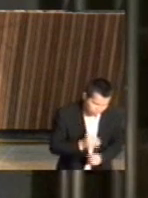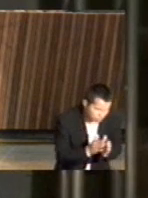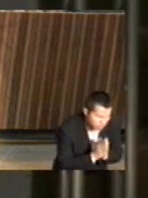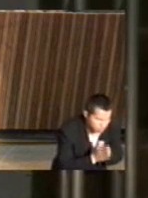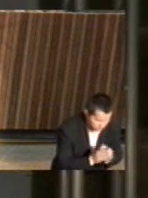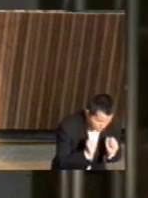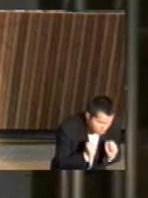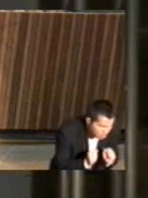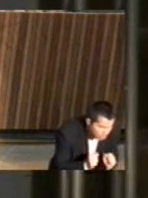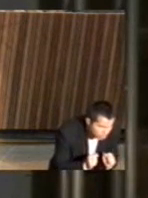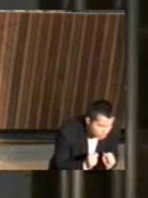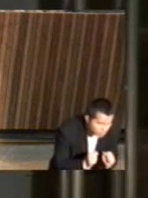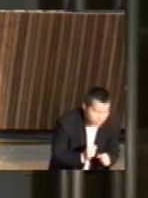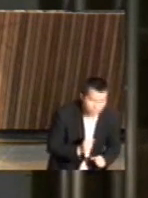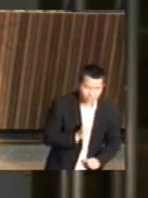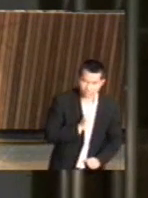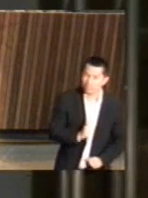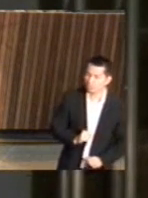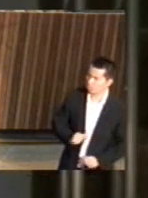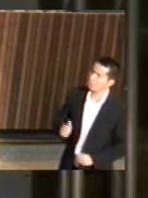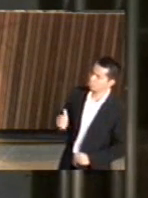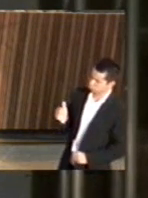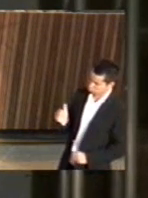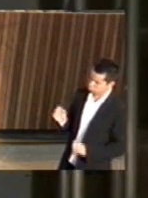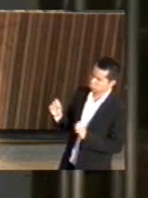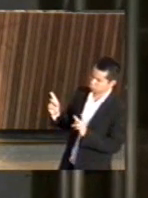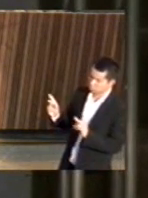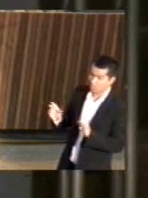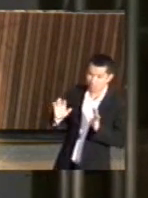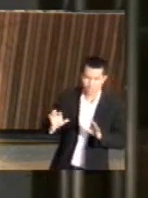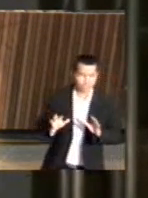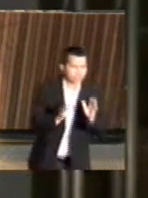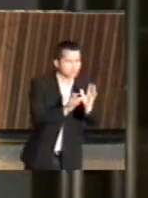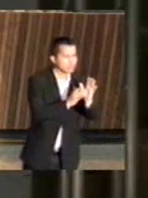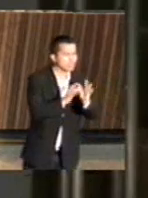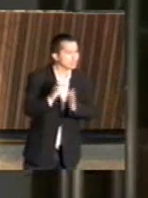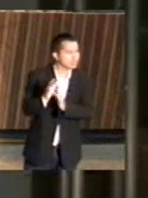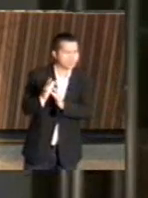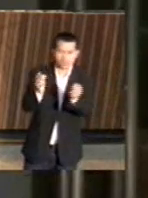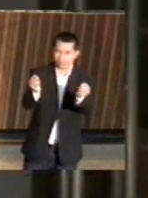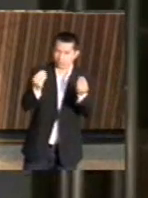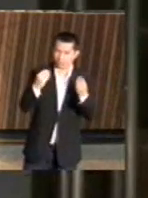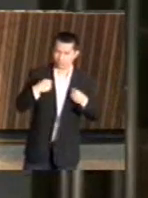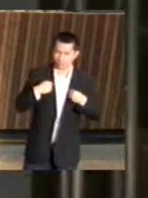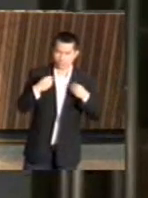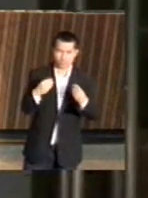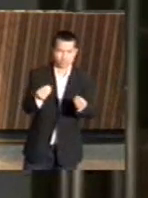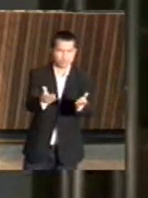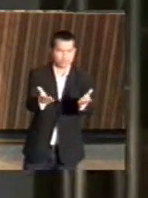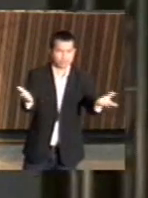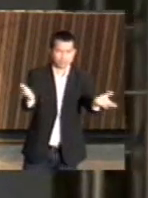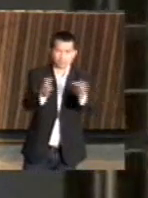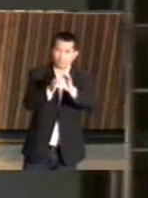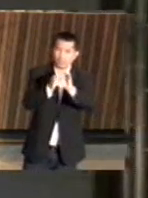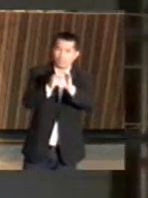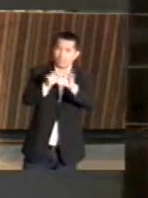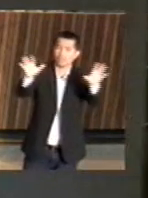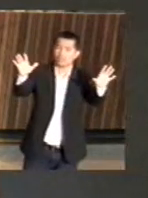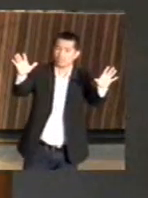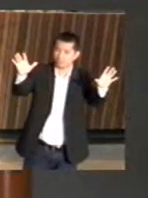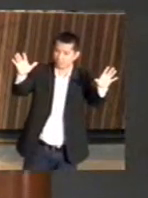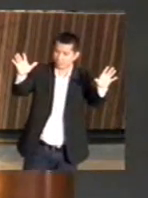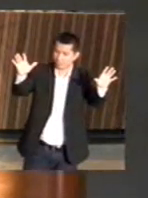morto, e colocado para ser queimado lá no templo. E esse animalzinho morto